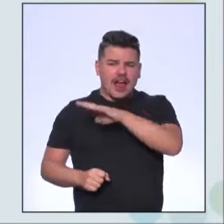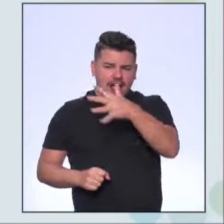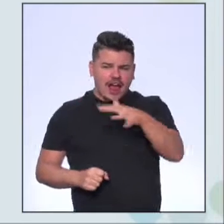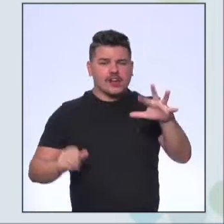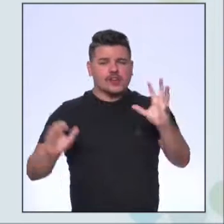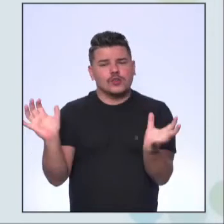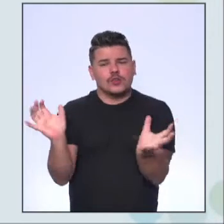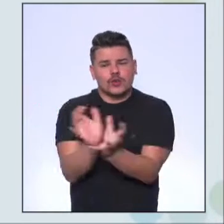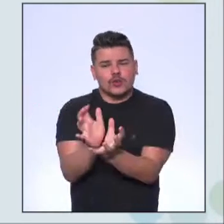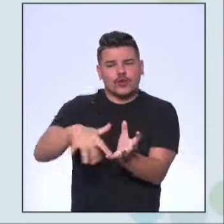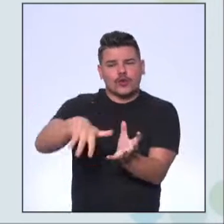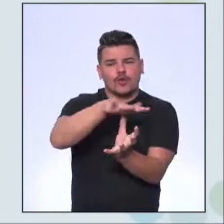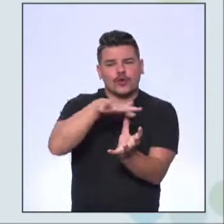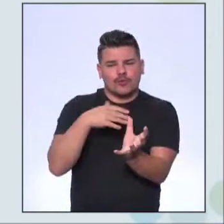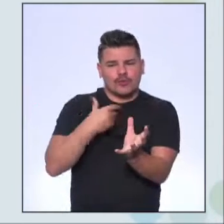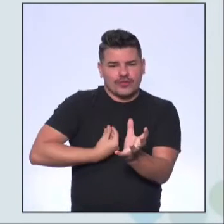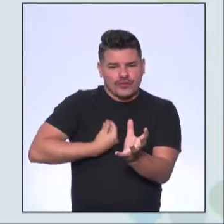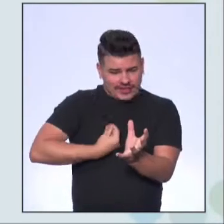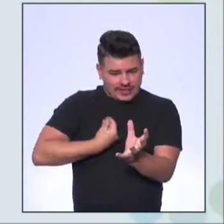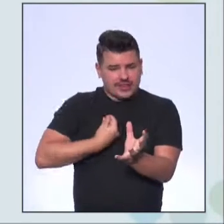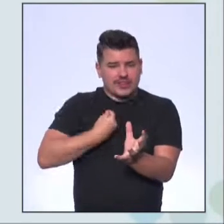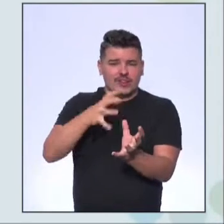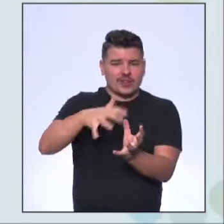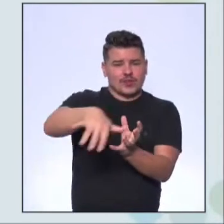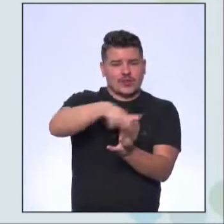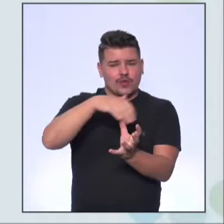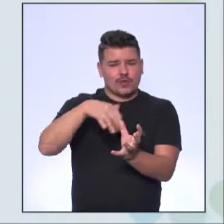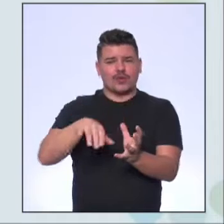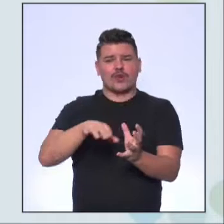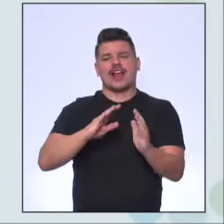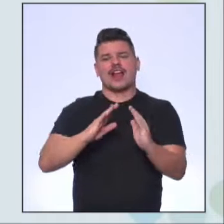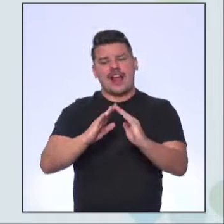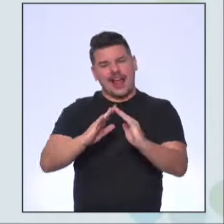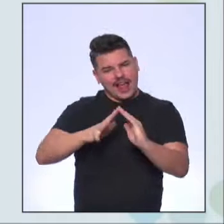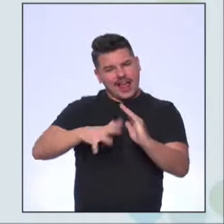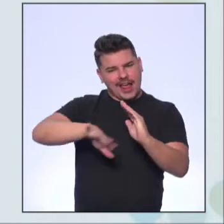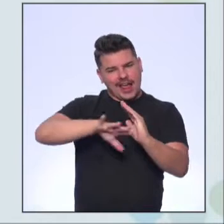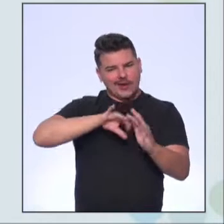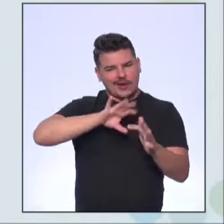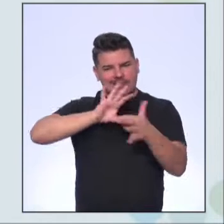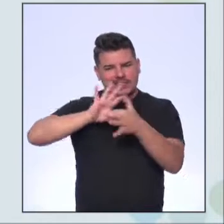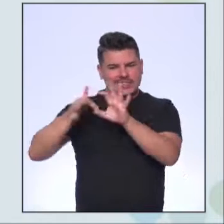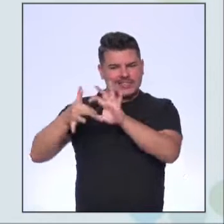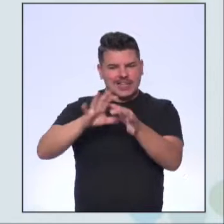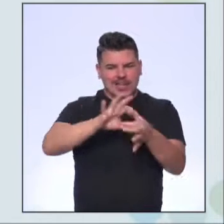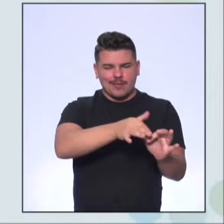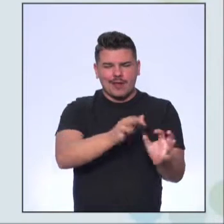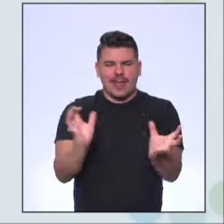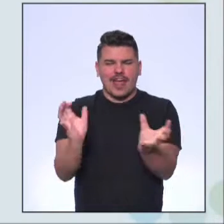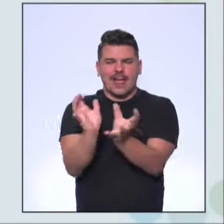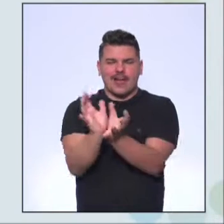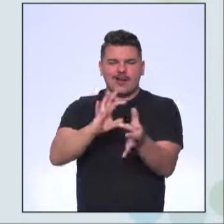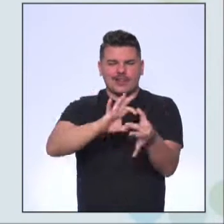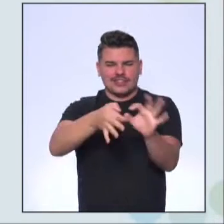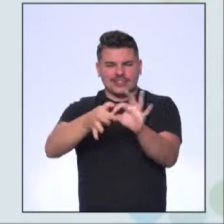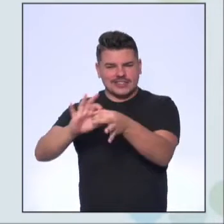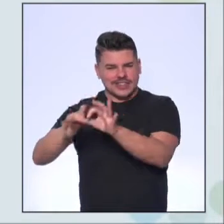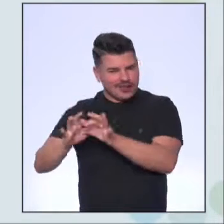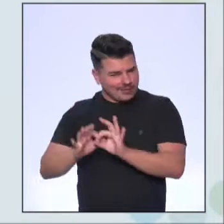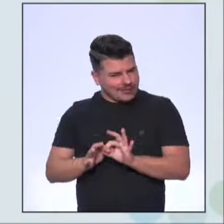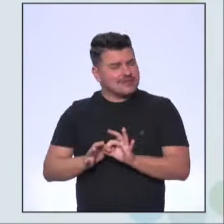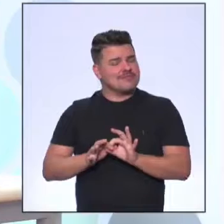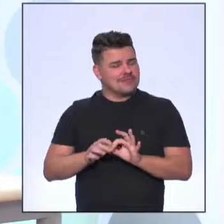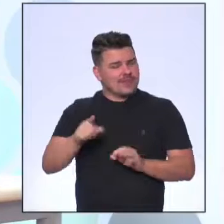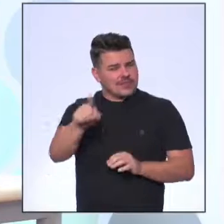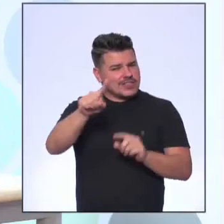ecossistema? Se ele reflete um ecossistema, como eu disse, por que ele reflete um ecossistema? Tá? Então, eu gostaria